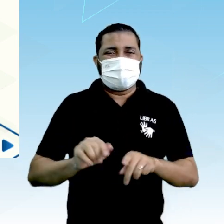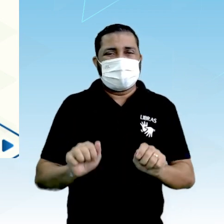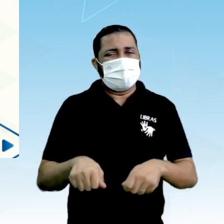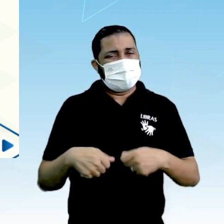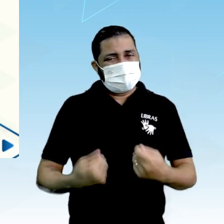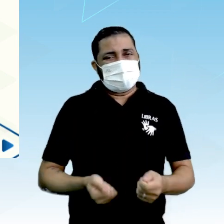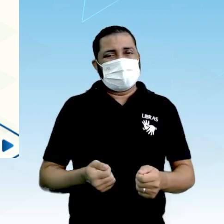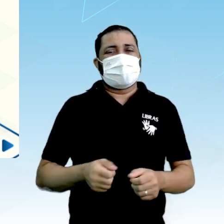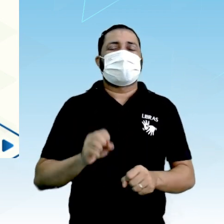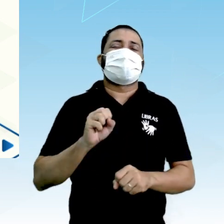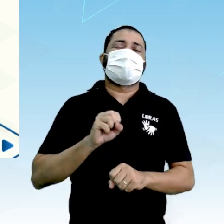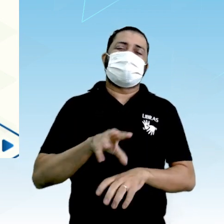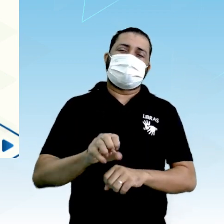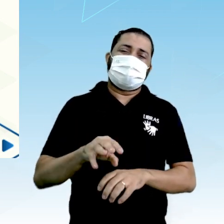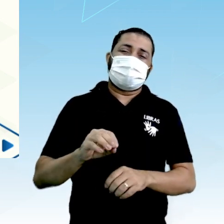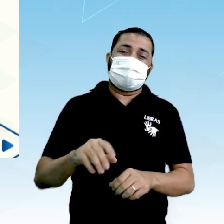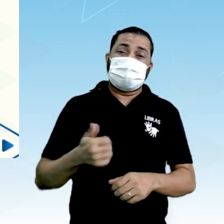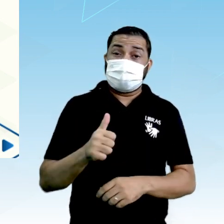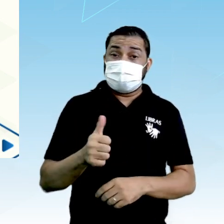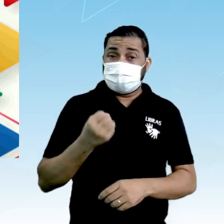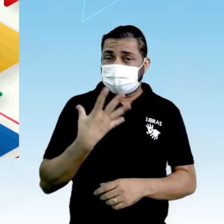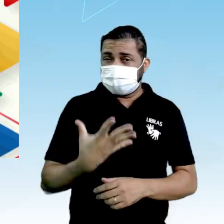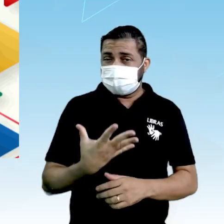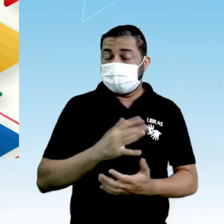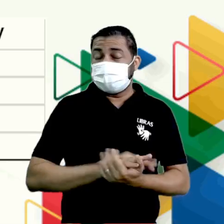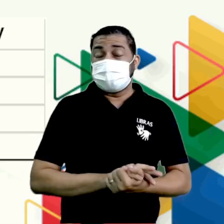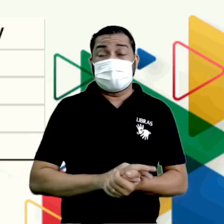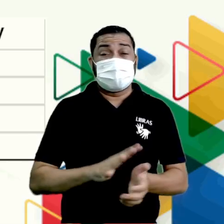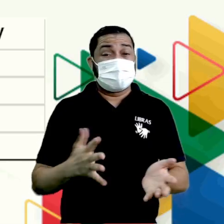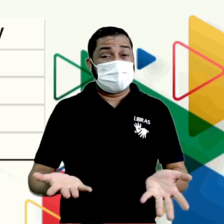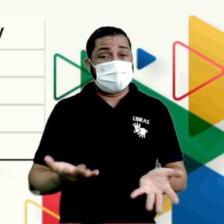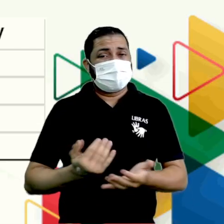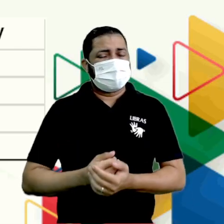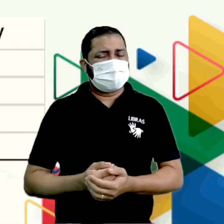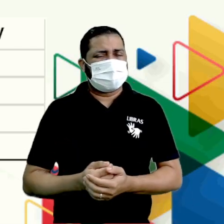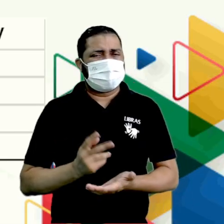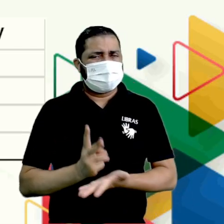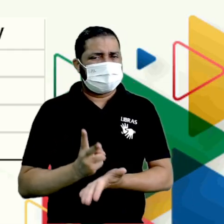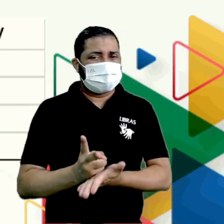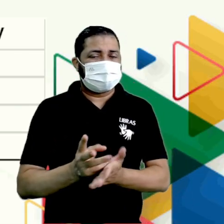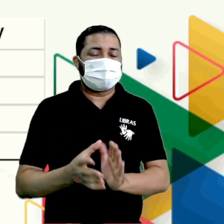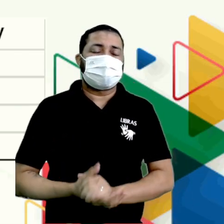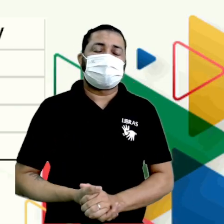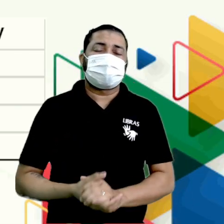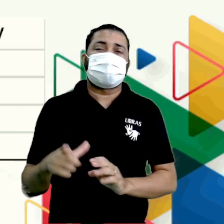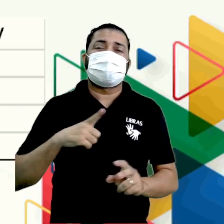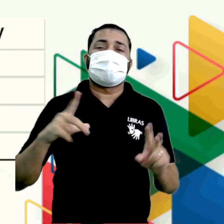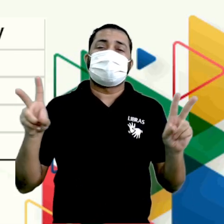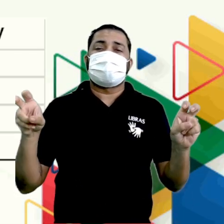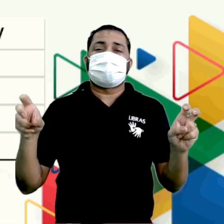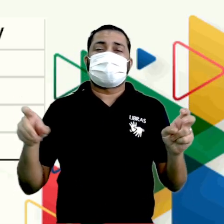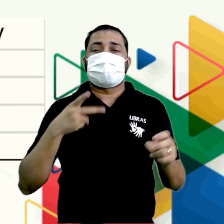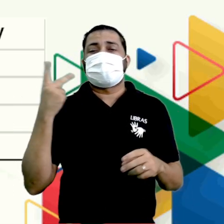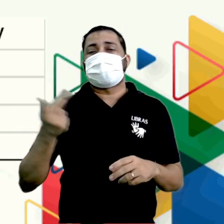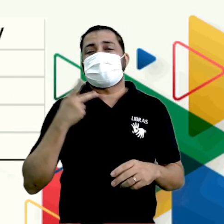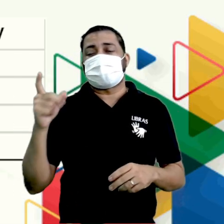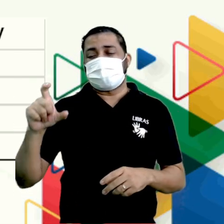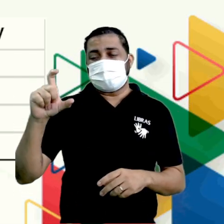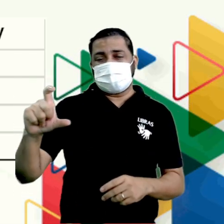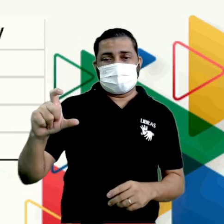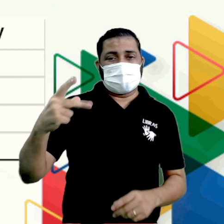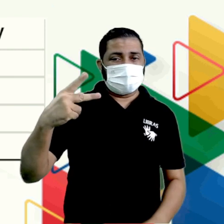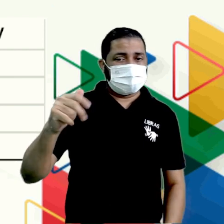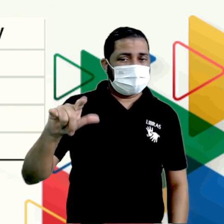educação de qualidade. Vamos lá então, né? Sem mais delongas. Então a gente tem uma questão aí para falar justamente de pilhas, né?